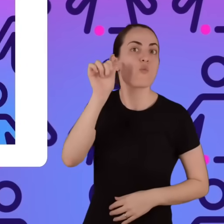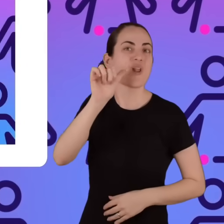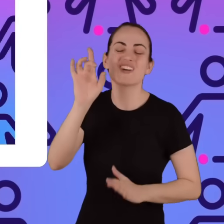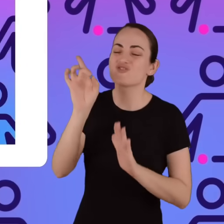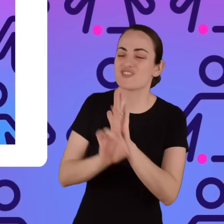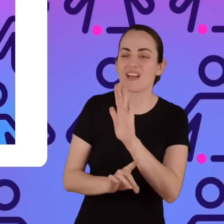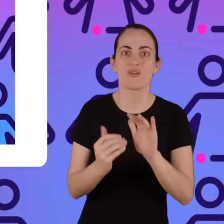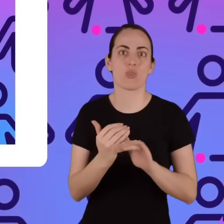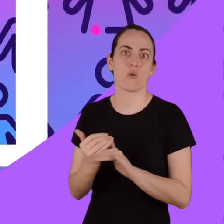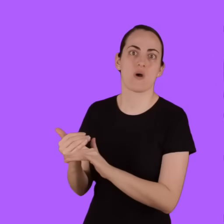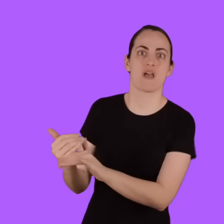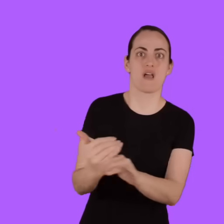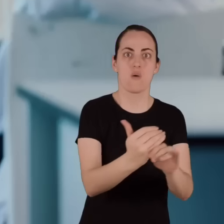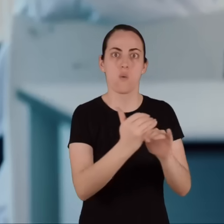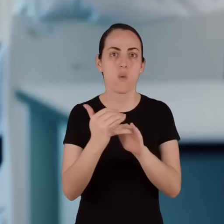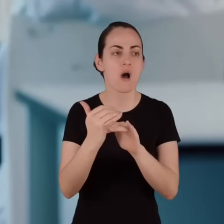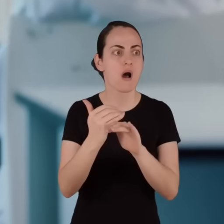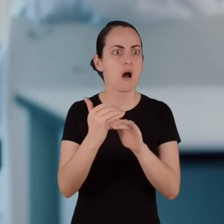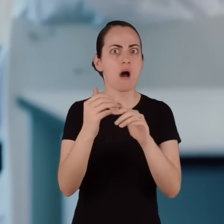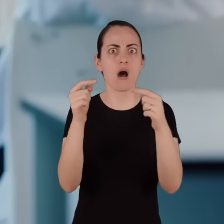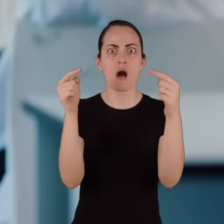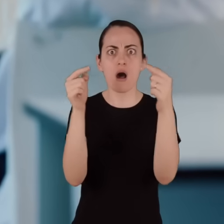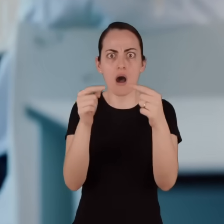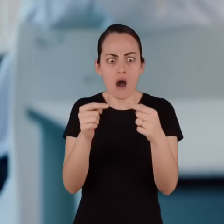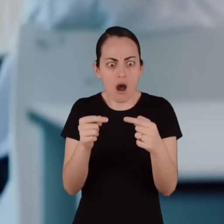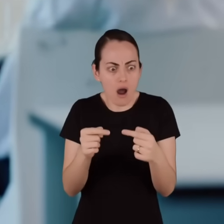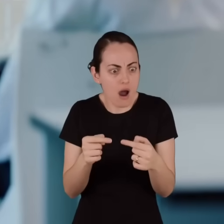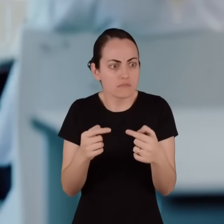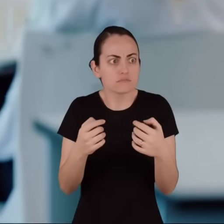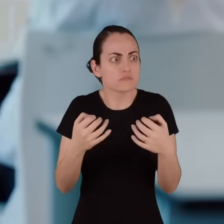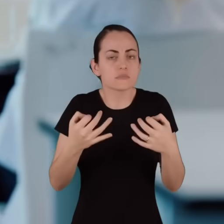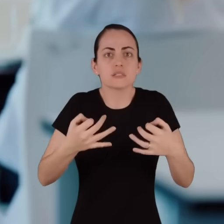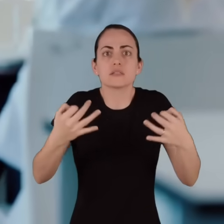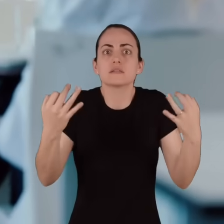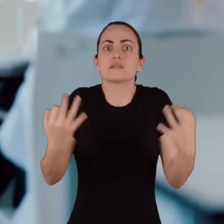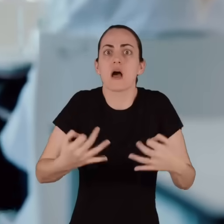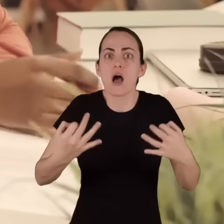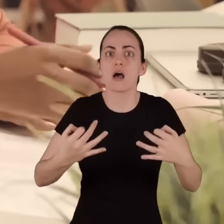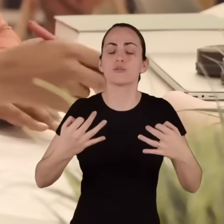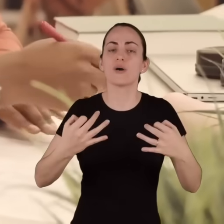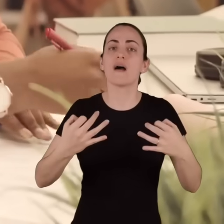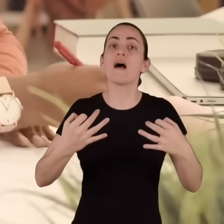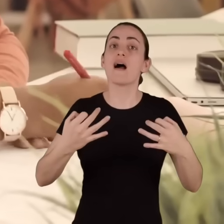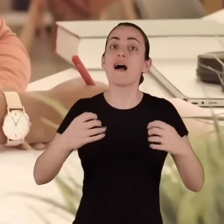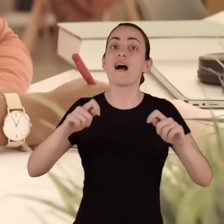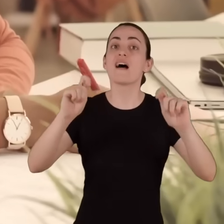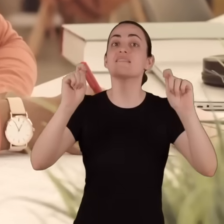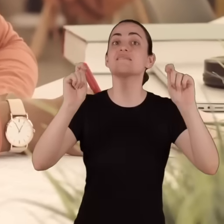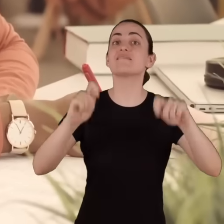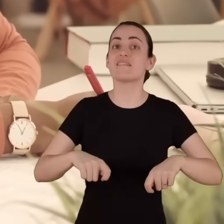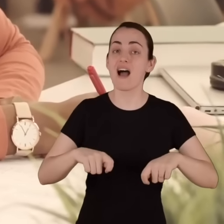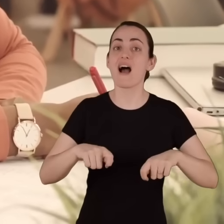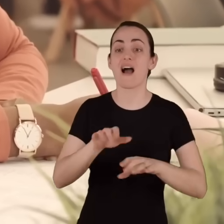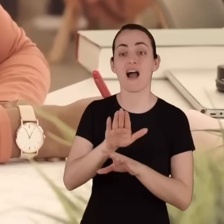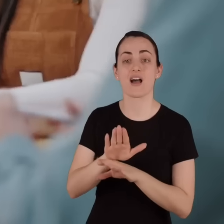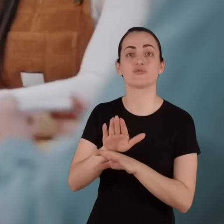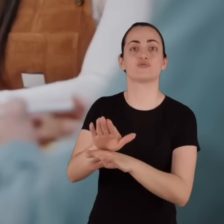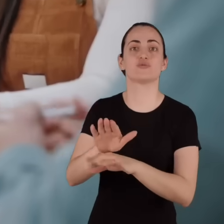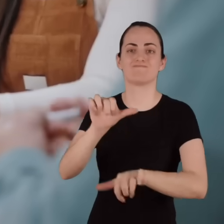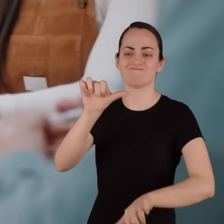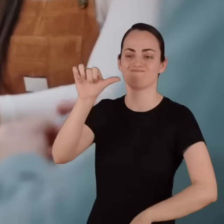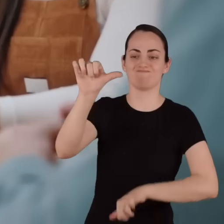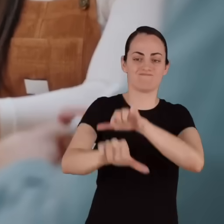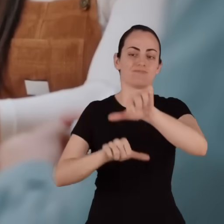de ensino superior no Brasil. Uma ferramenta essencial para apoiar as instituições de ensino superior na promoção de